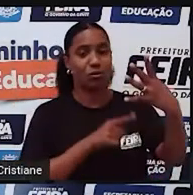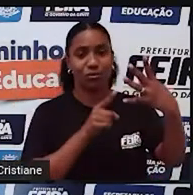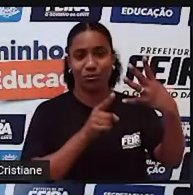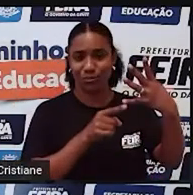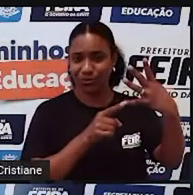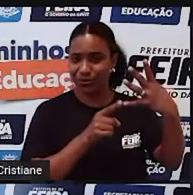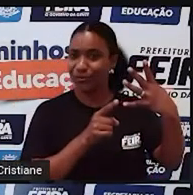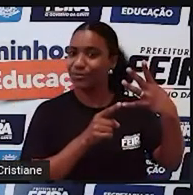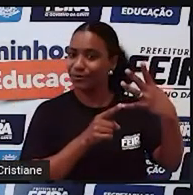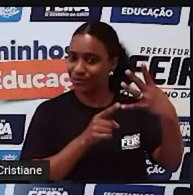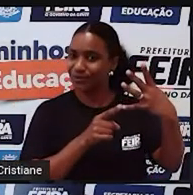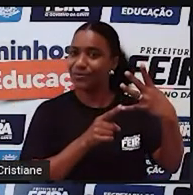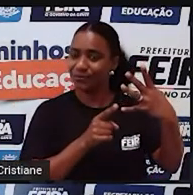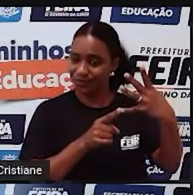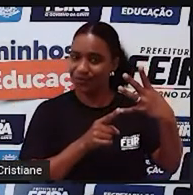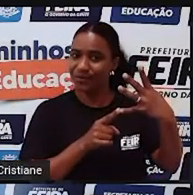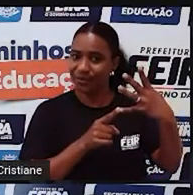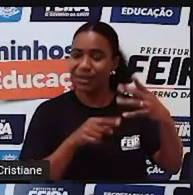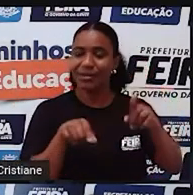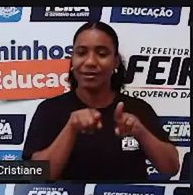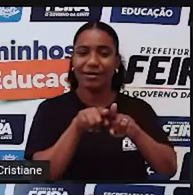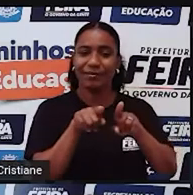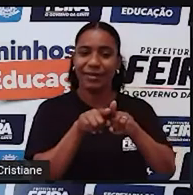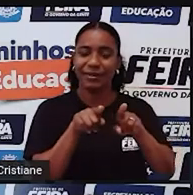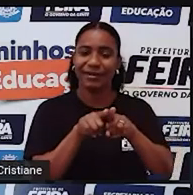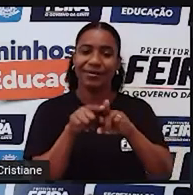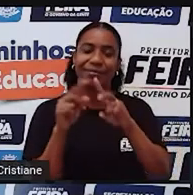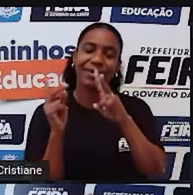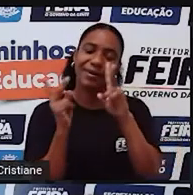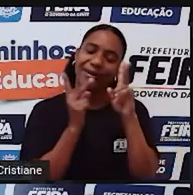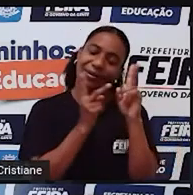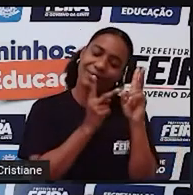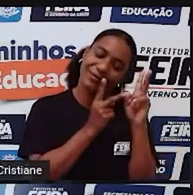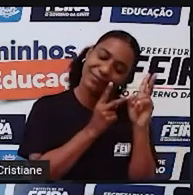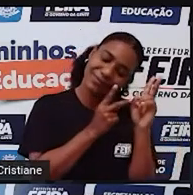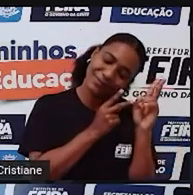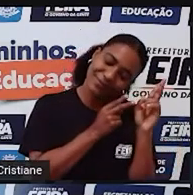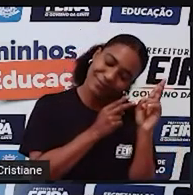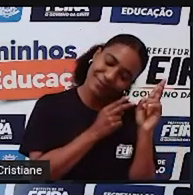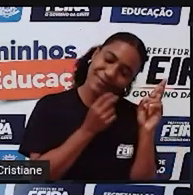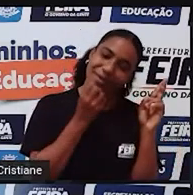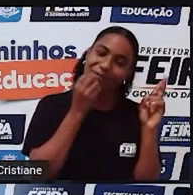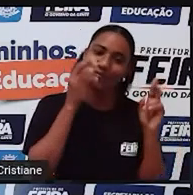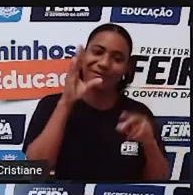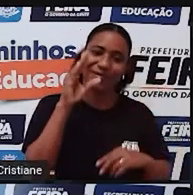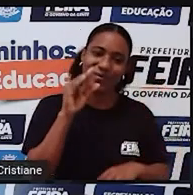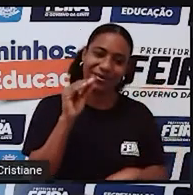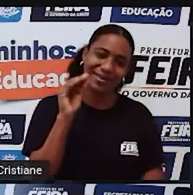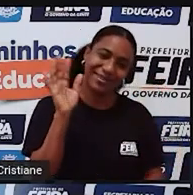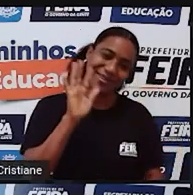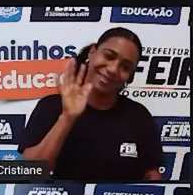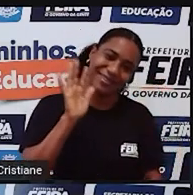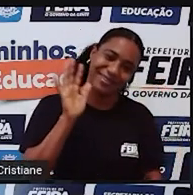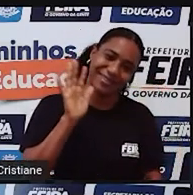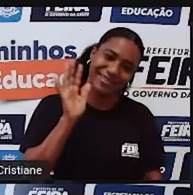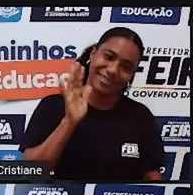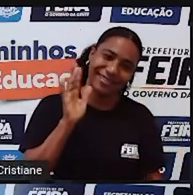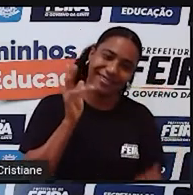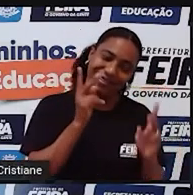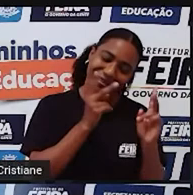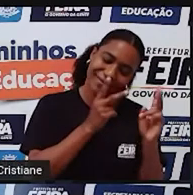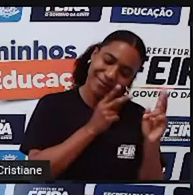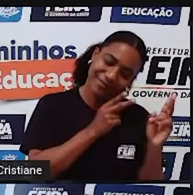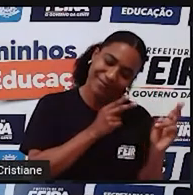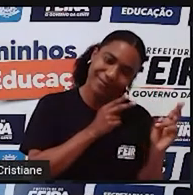E também nessa situação de quando nós vamos dormir, né? Geralmente a gente se despede das